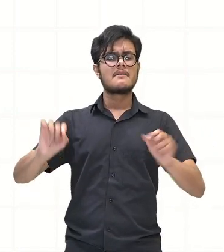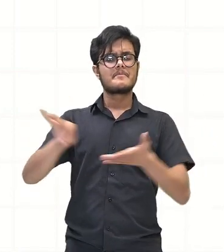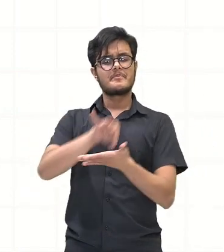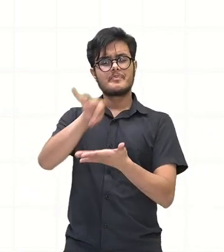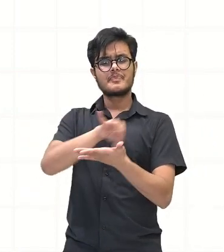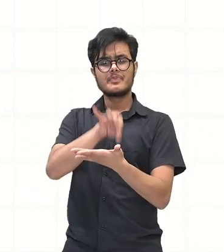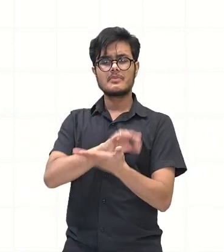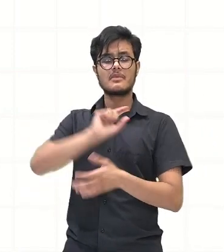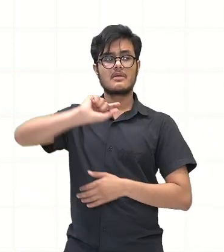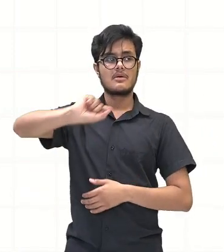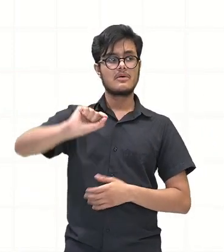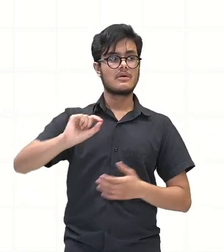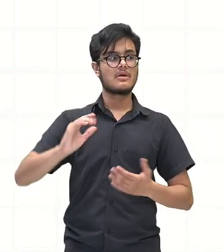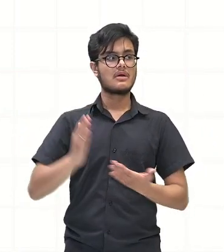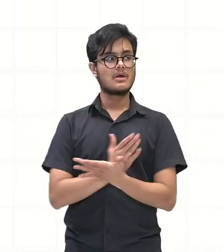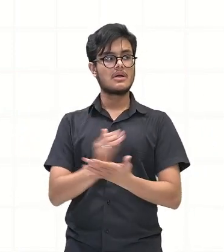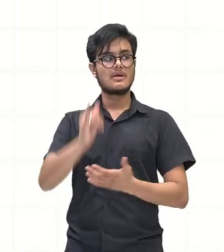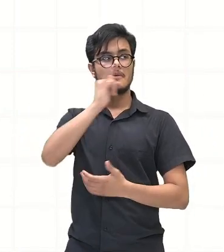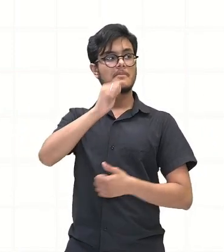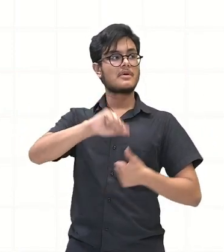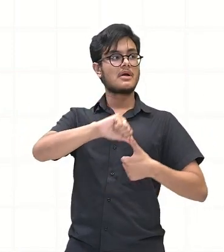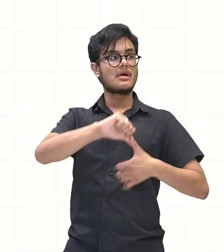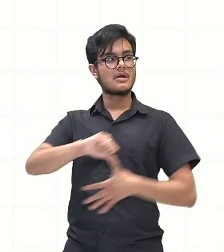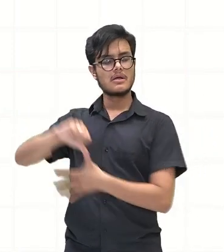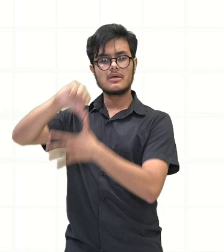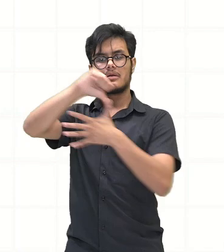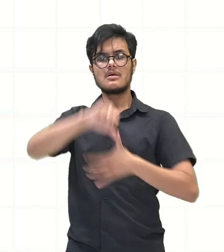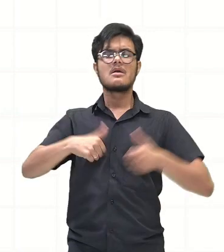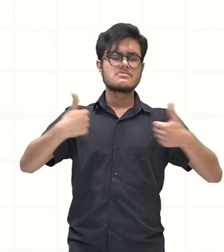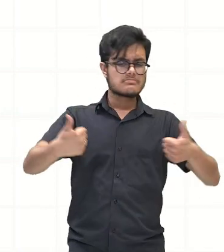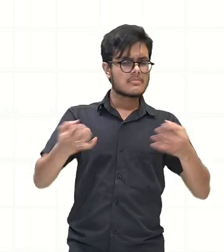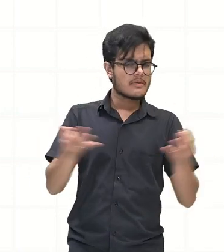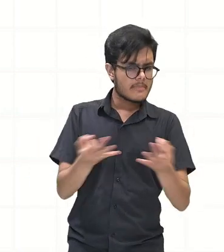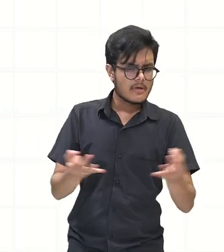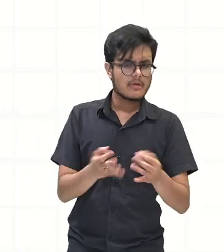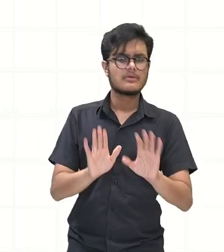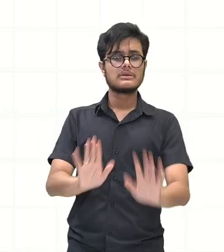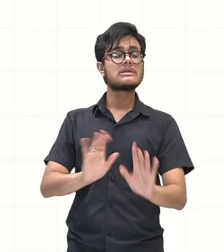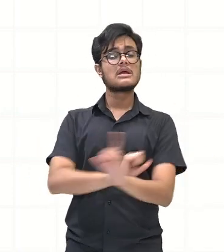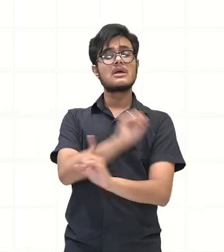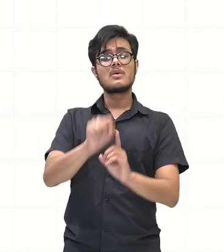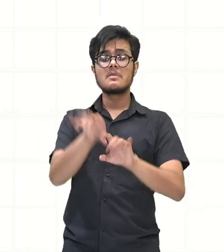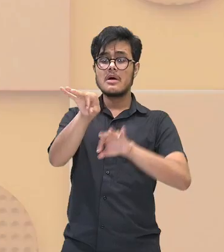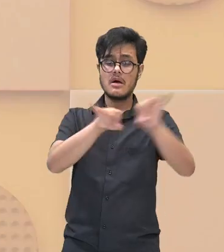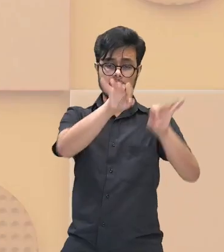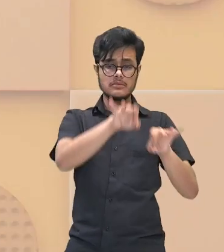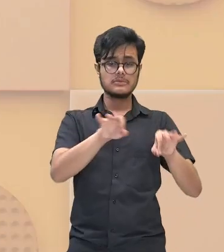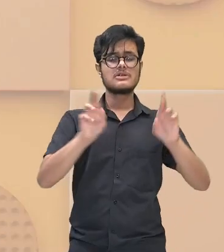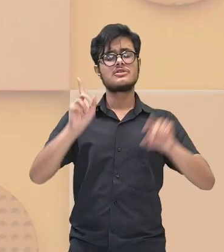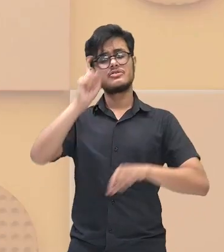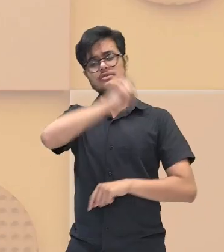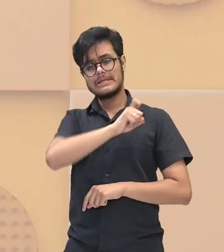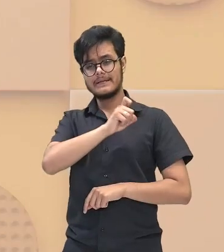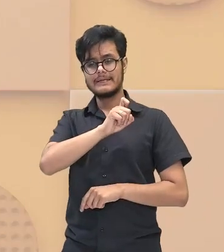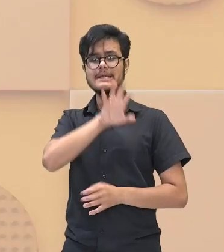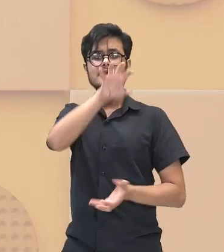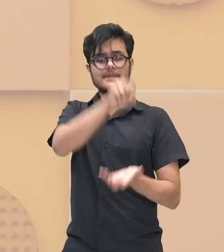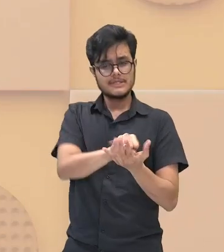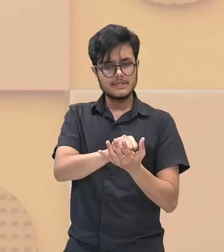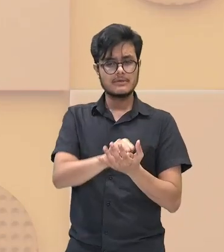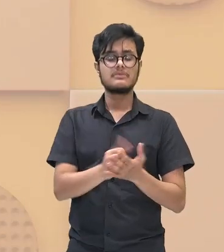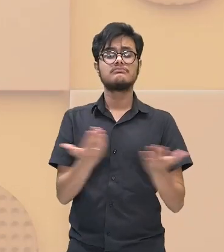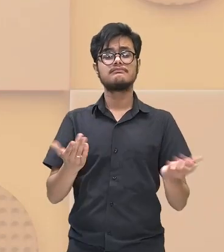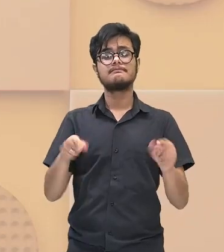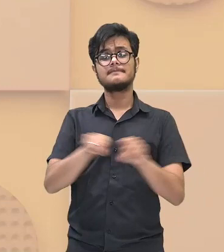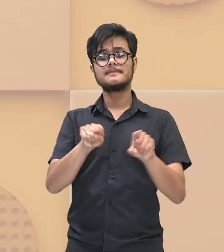né? A América do Norte e a América Central já possuía ali um sistema mais complexo de escrita e de registro,